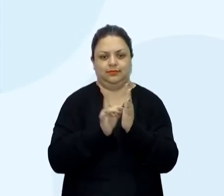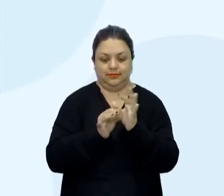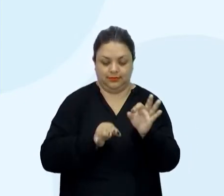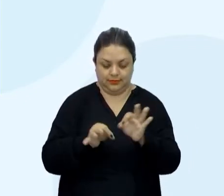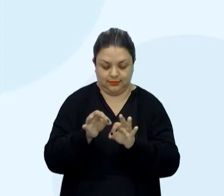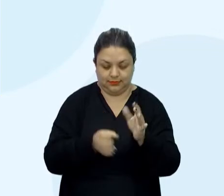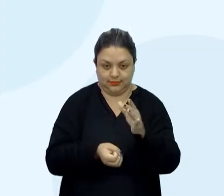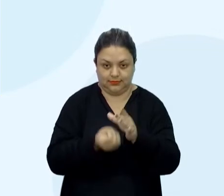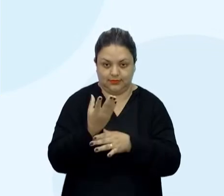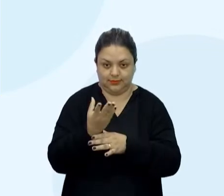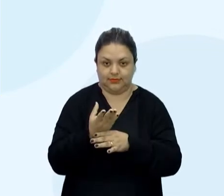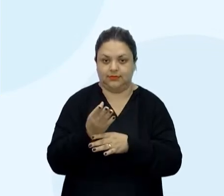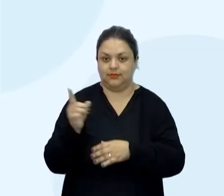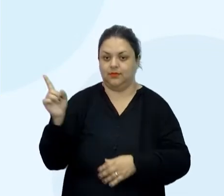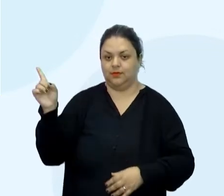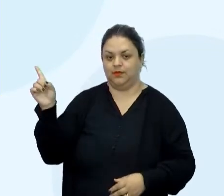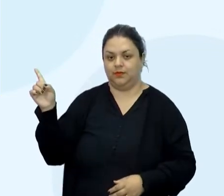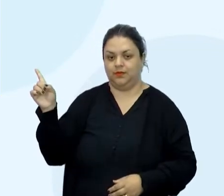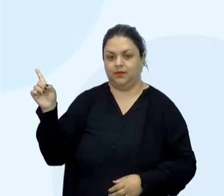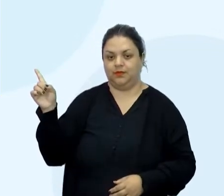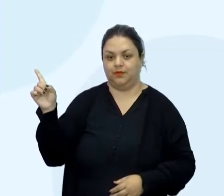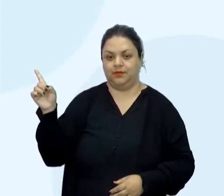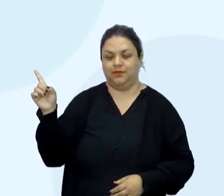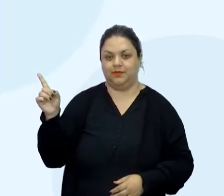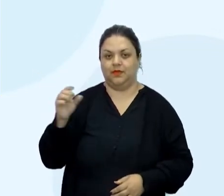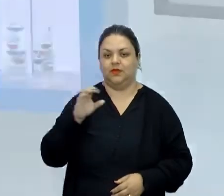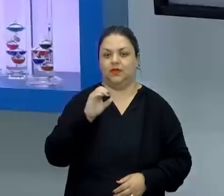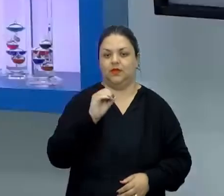bom? Porque, gente, se a gente pensar aí, por exemplo,